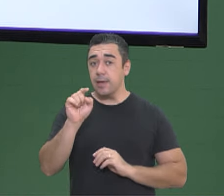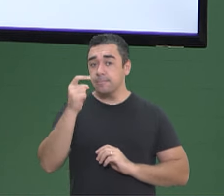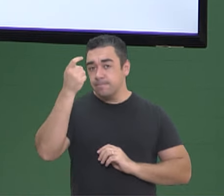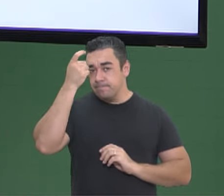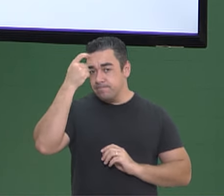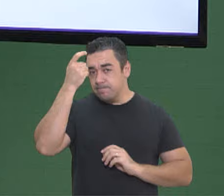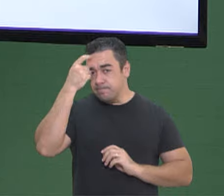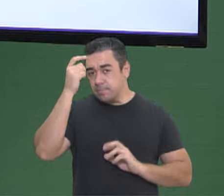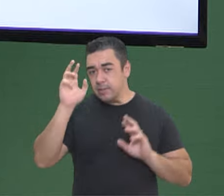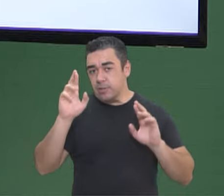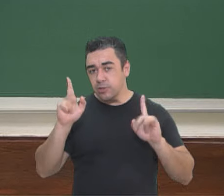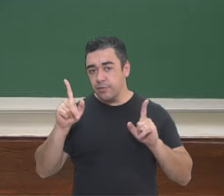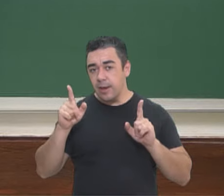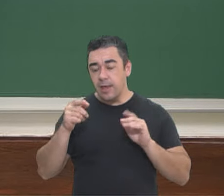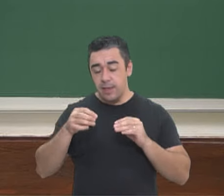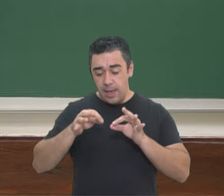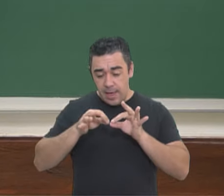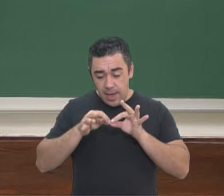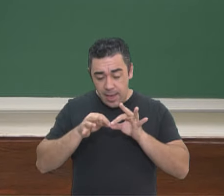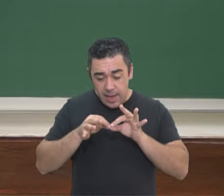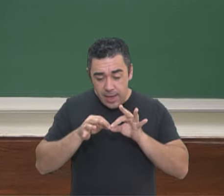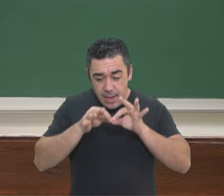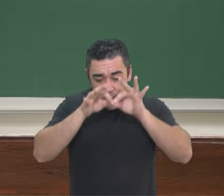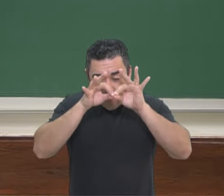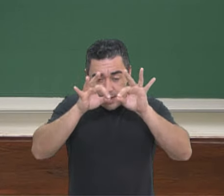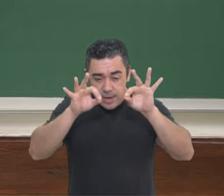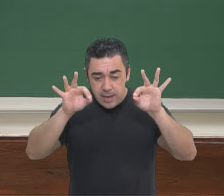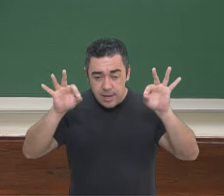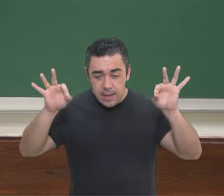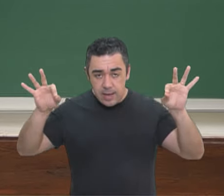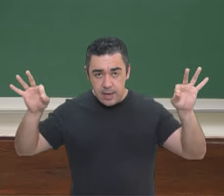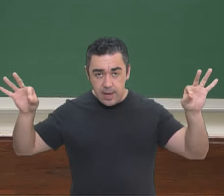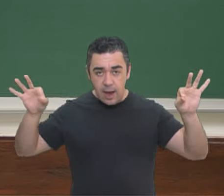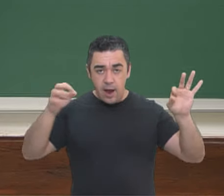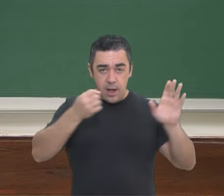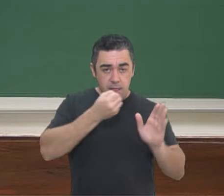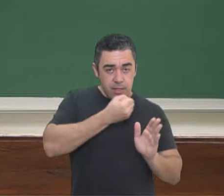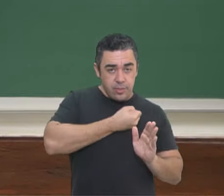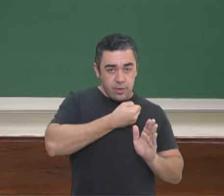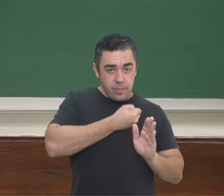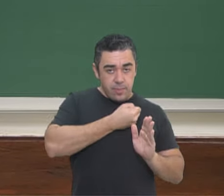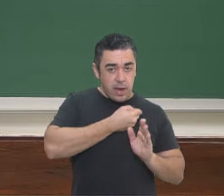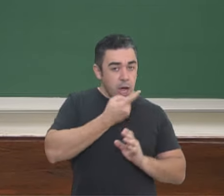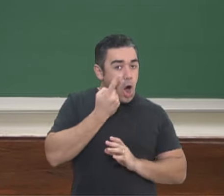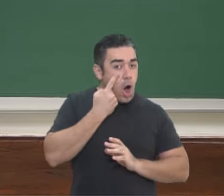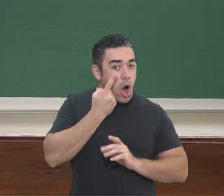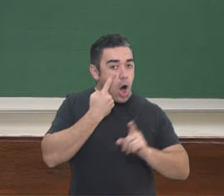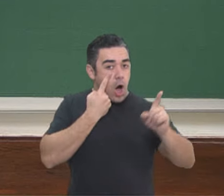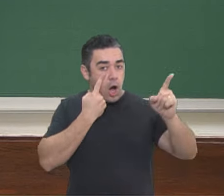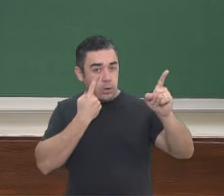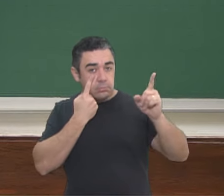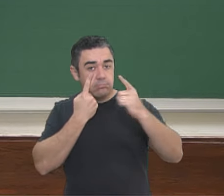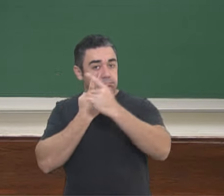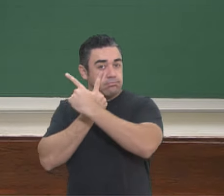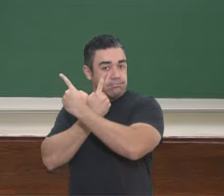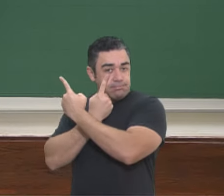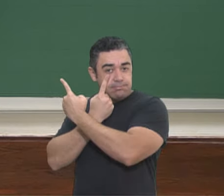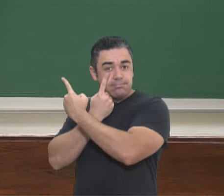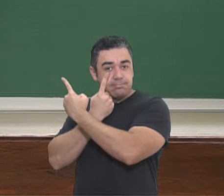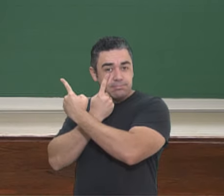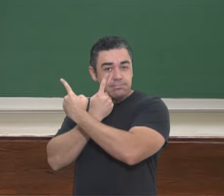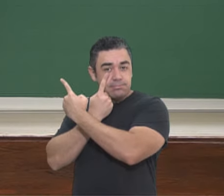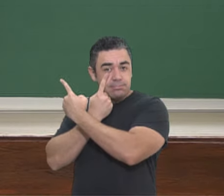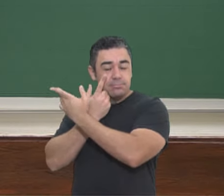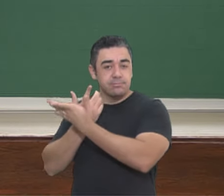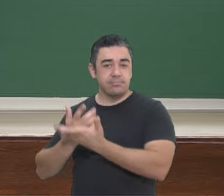Depois, andou 13, mas andou 13 a partir da onde? Daqui. Então, andou 13. Onde será que